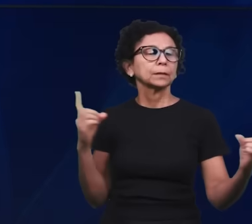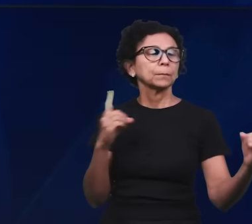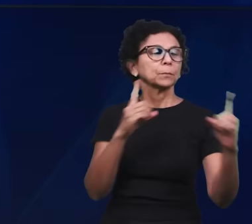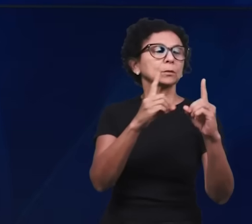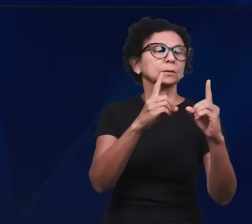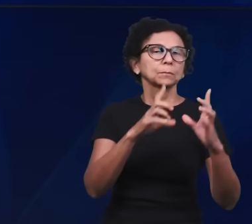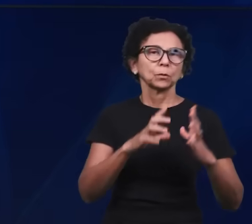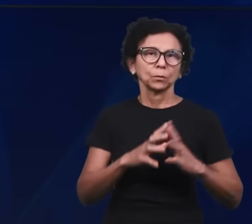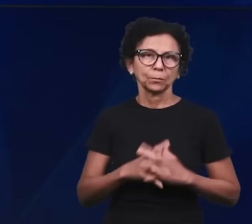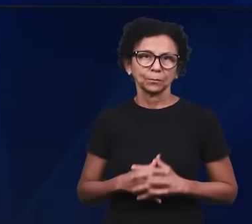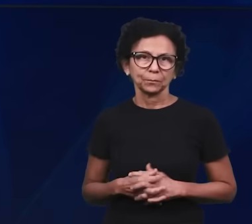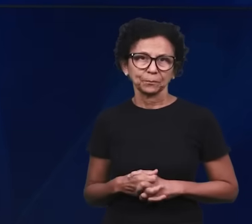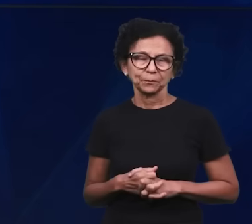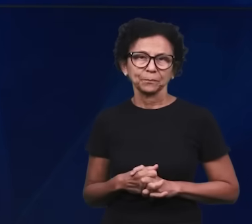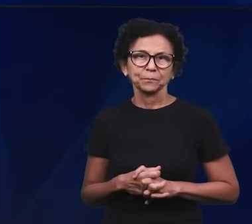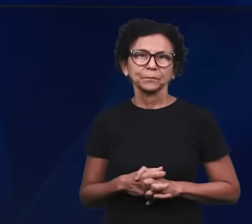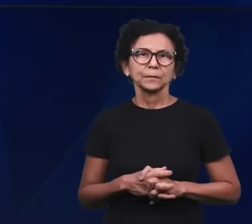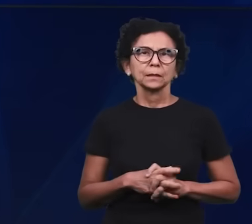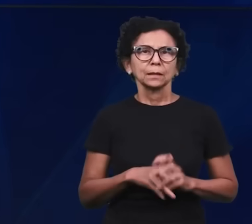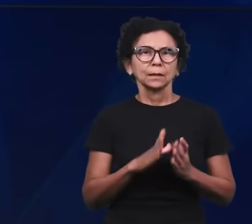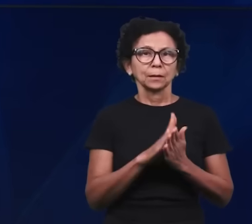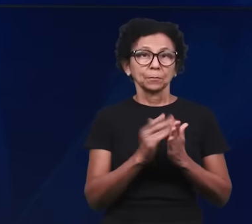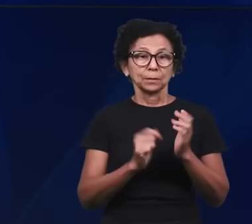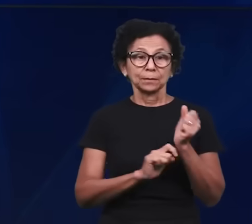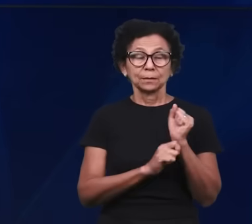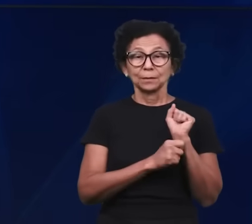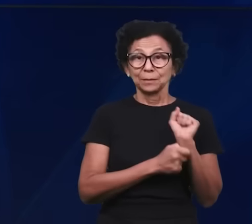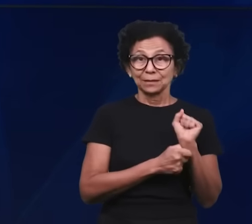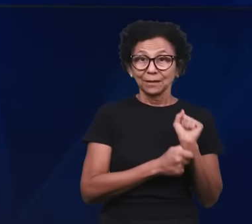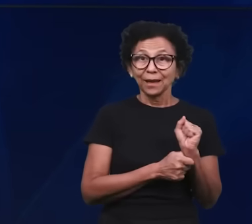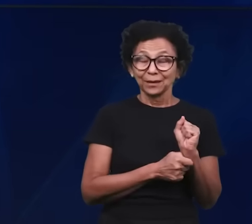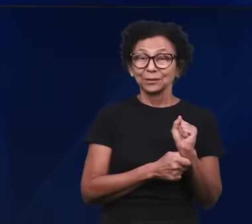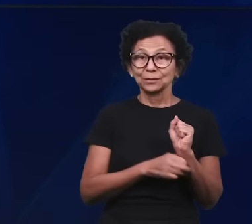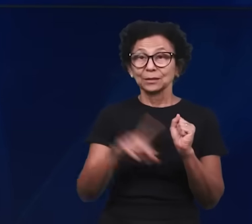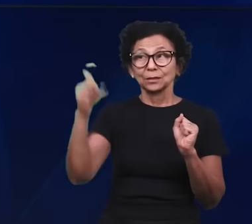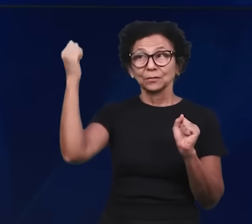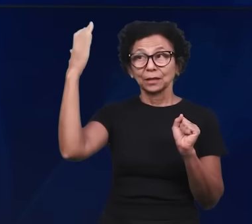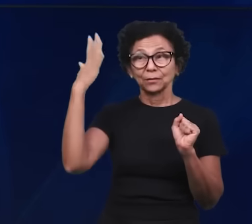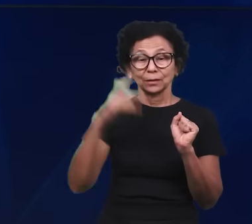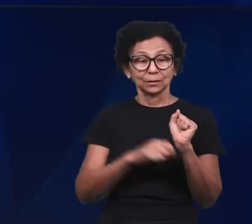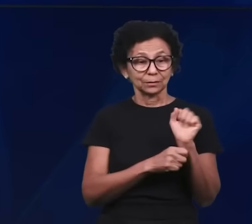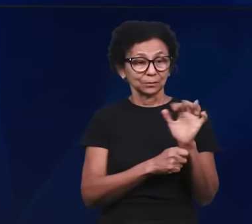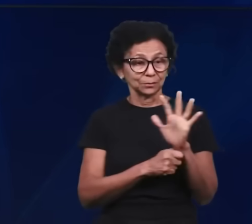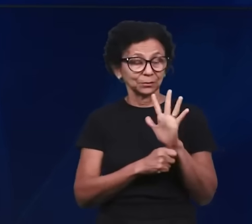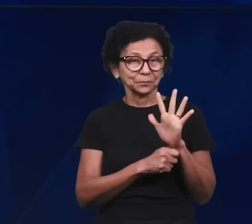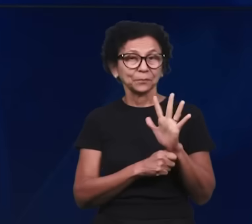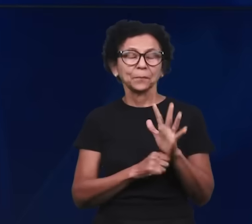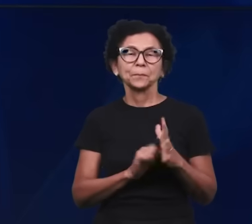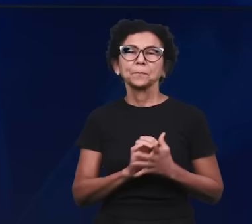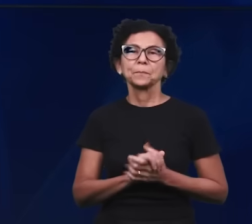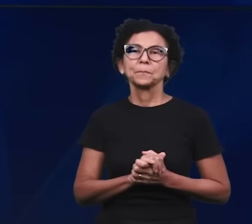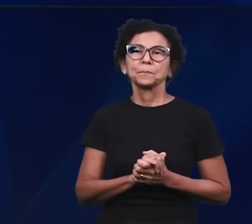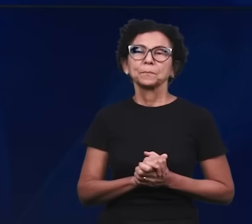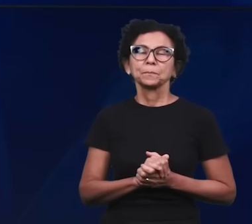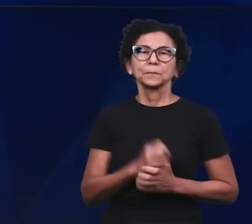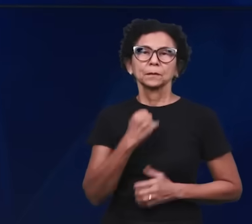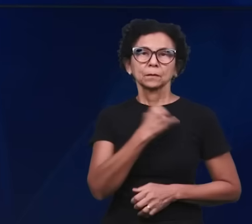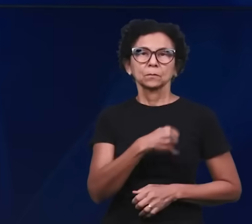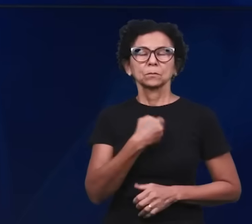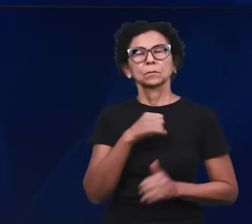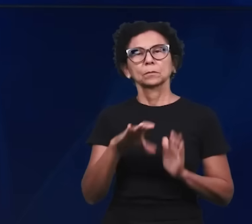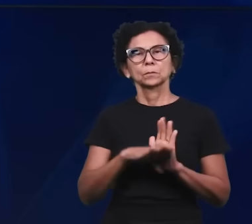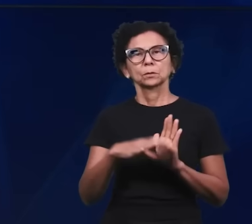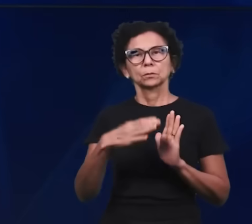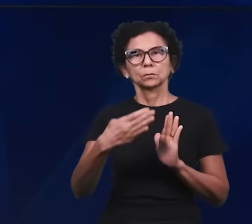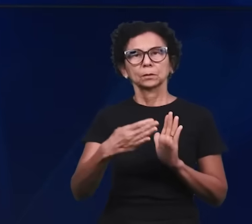Existem mistérios na palavra que às vezes entendemos quando o Senhor vai revelando o que Ele quer falar, né? Aqui nós vemos que o texto